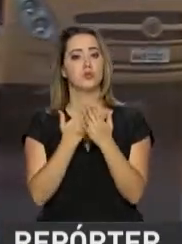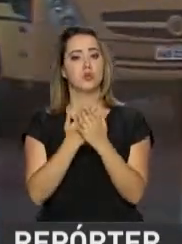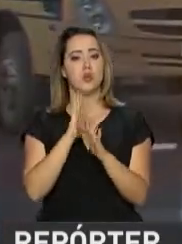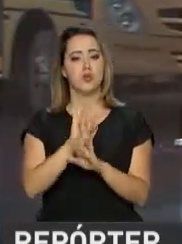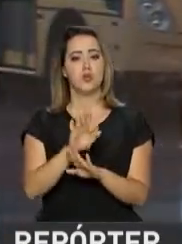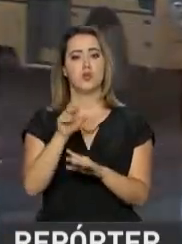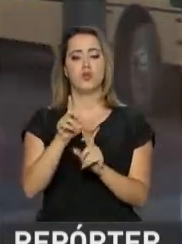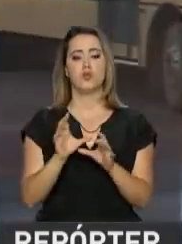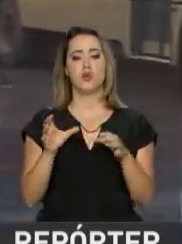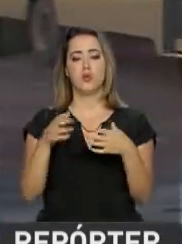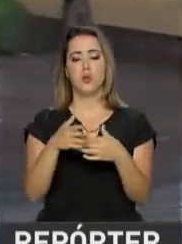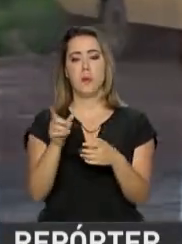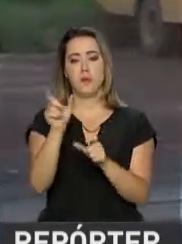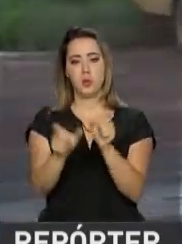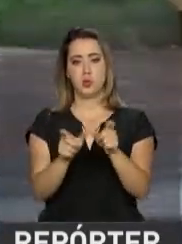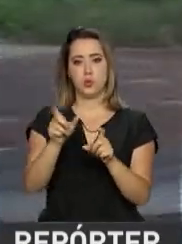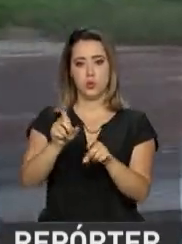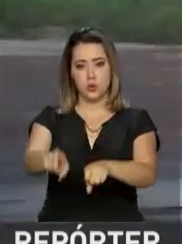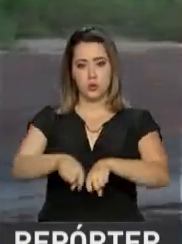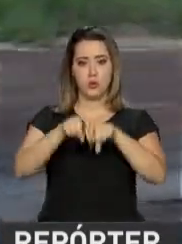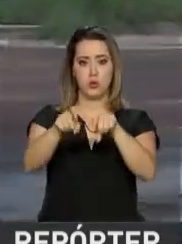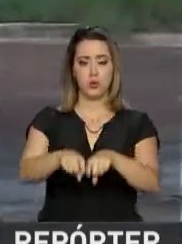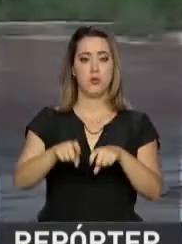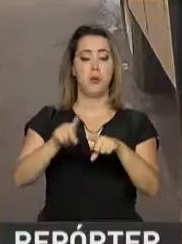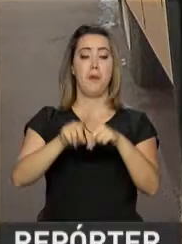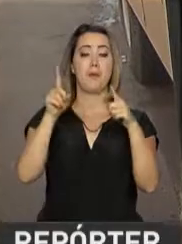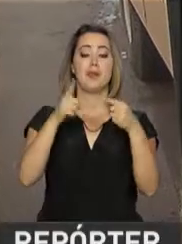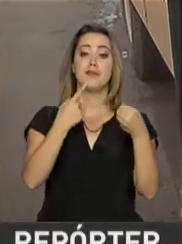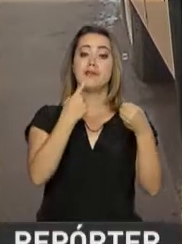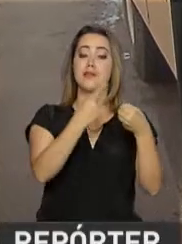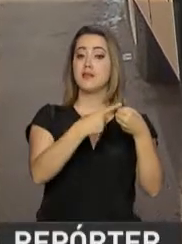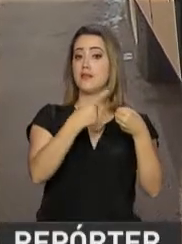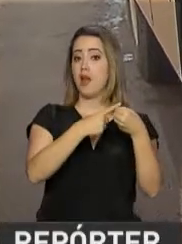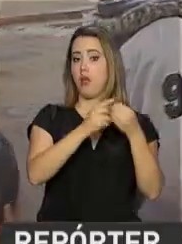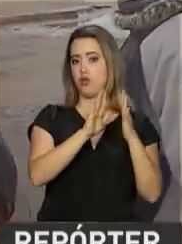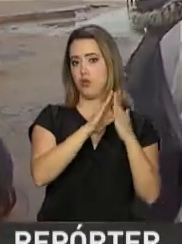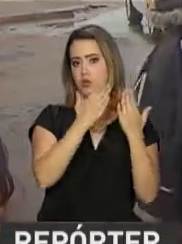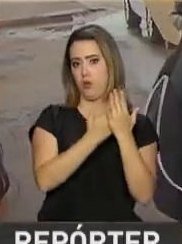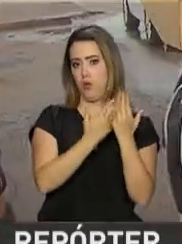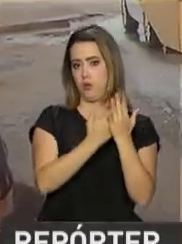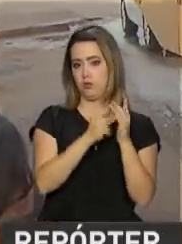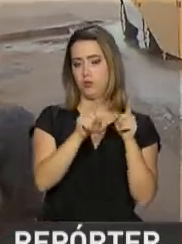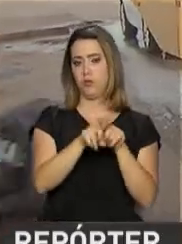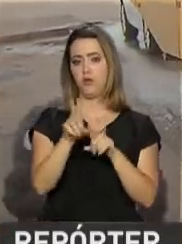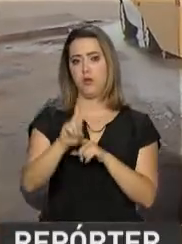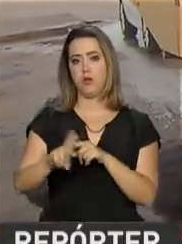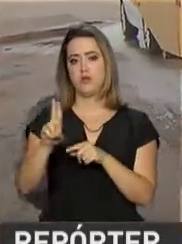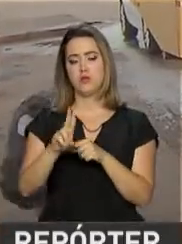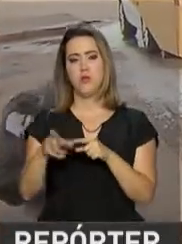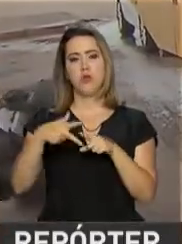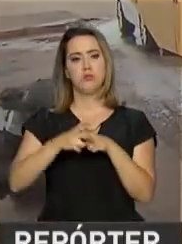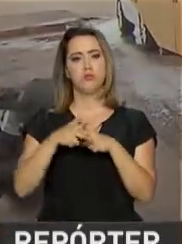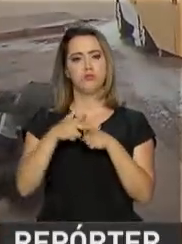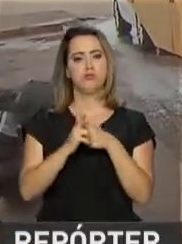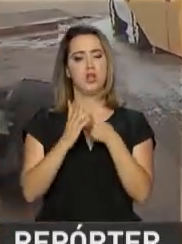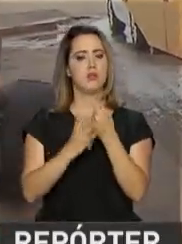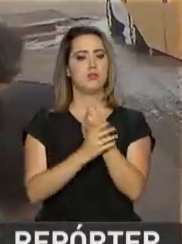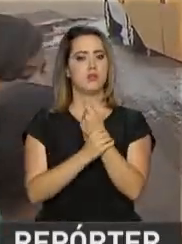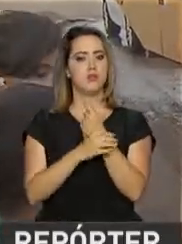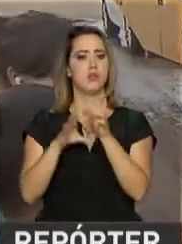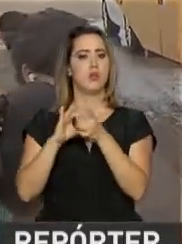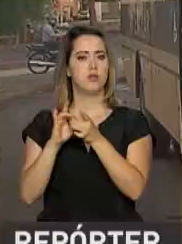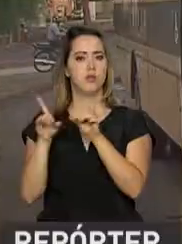rural que estudam em escolas públicas na área urbana o dinheiro é usado para despesas com reforma seguro